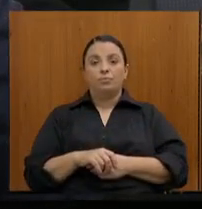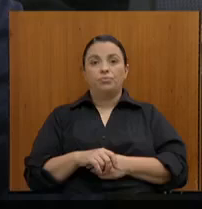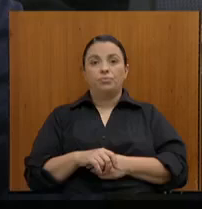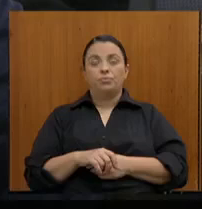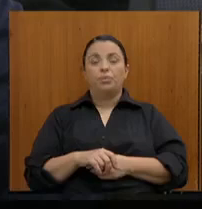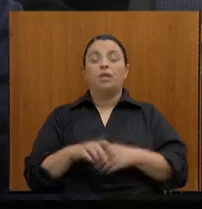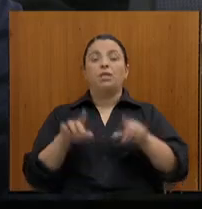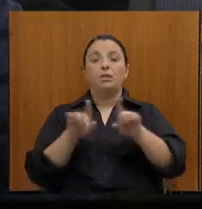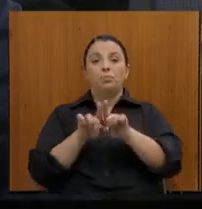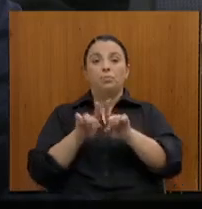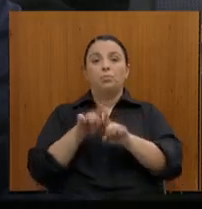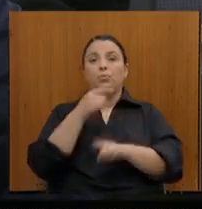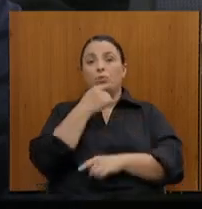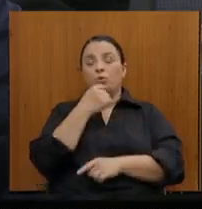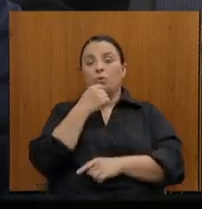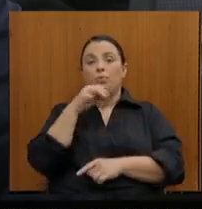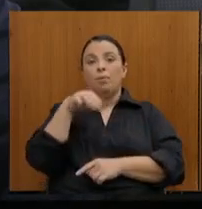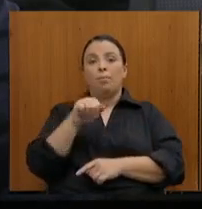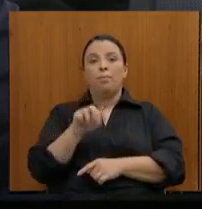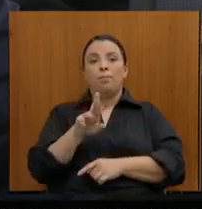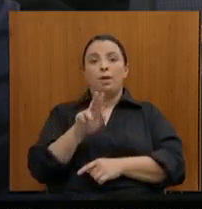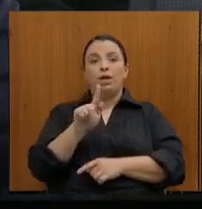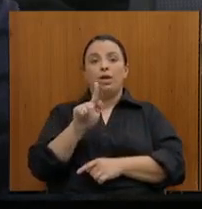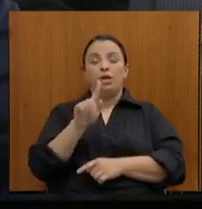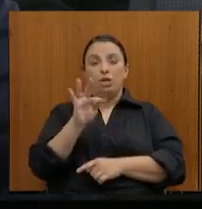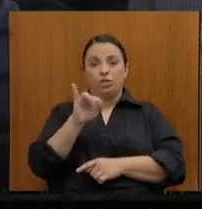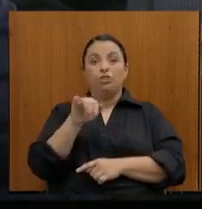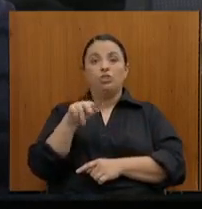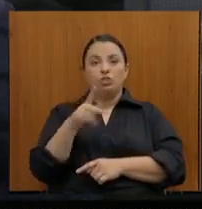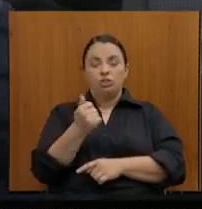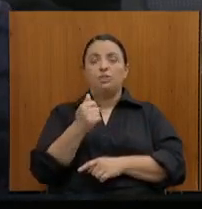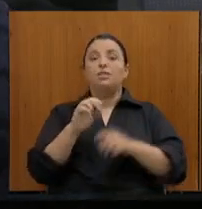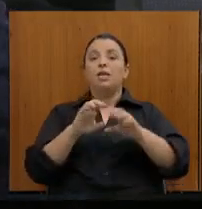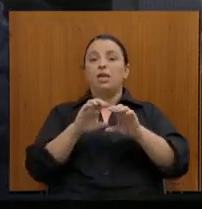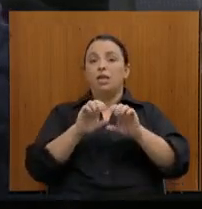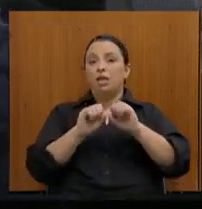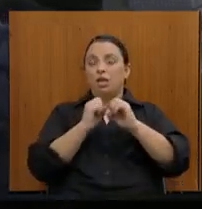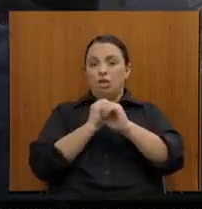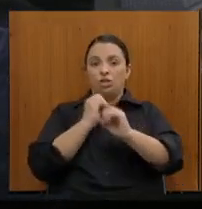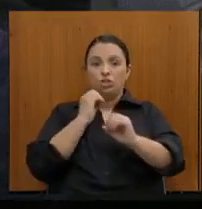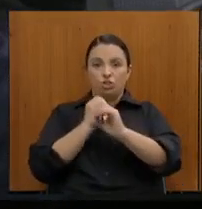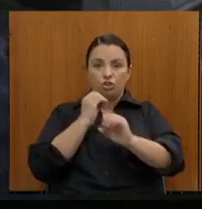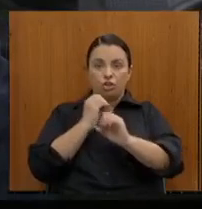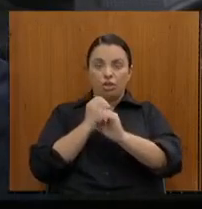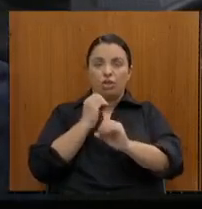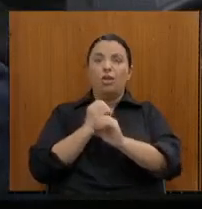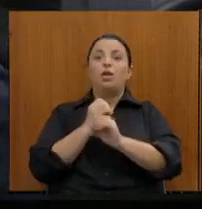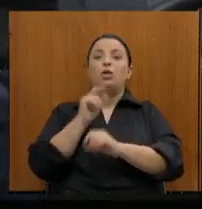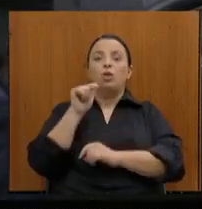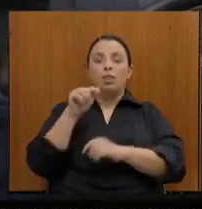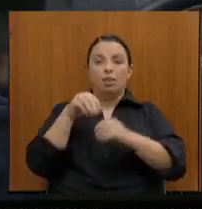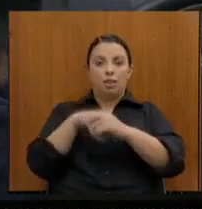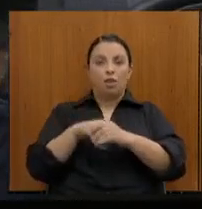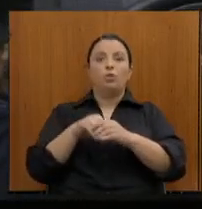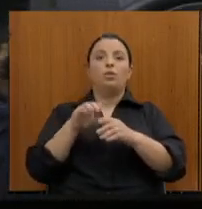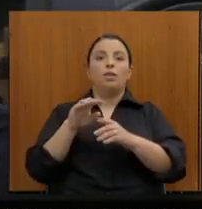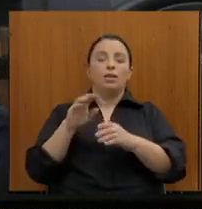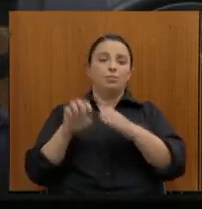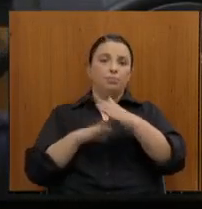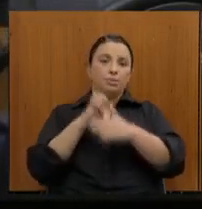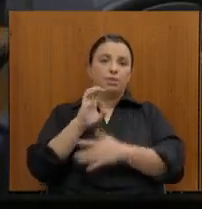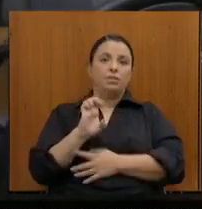engenheiro mecânico de expansão de geração da Cemig e também representando o nosso